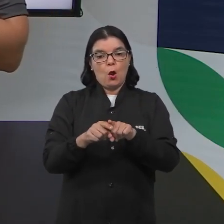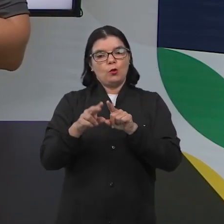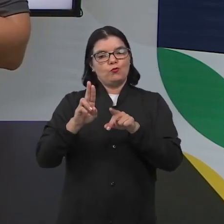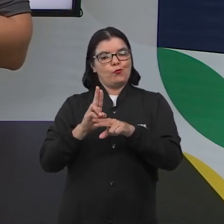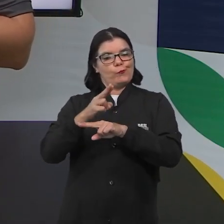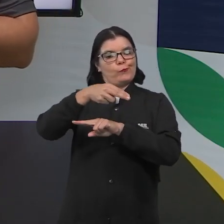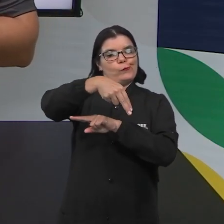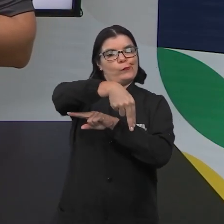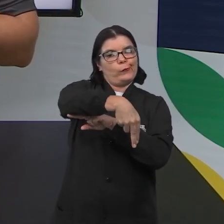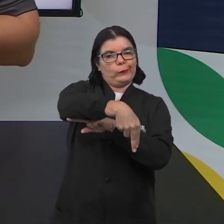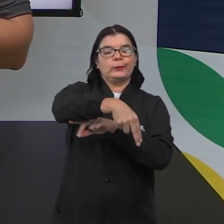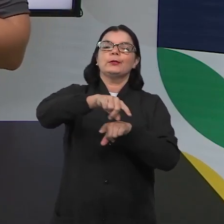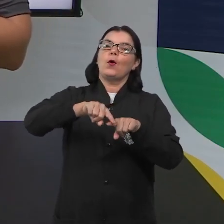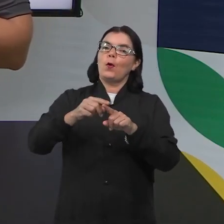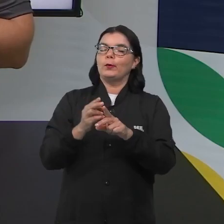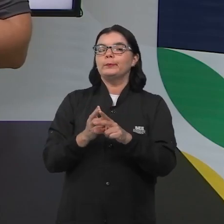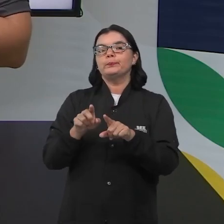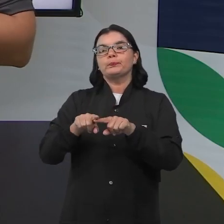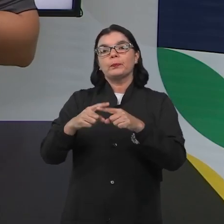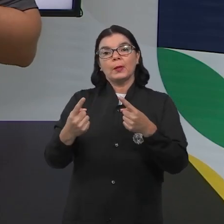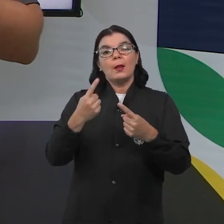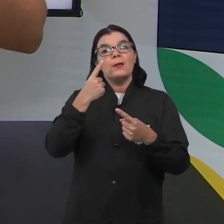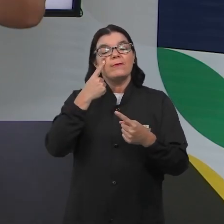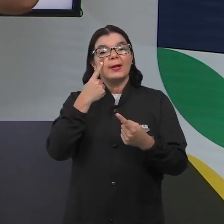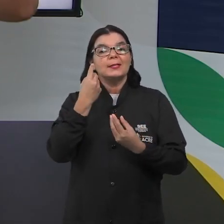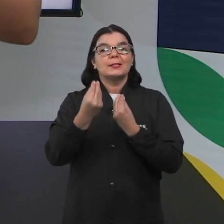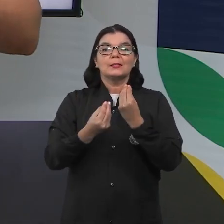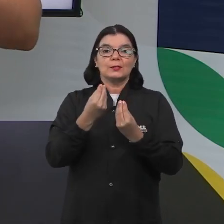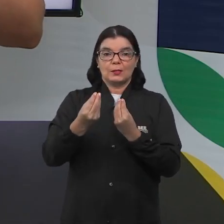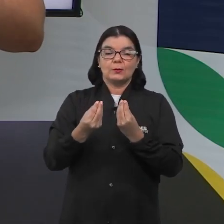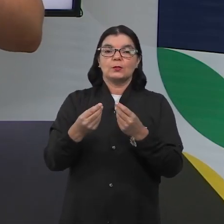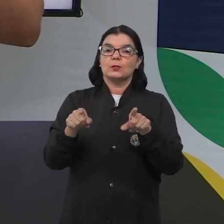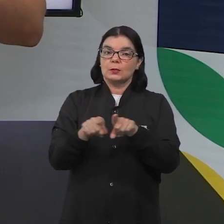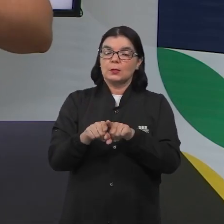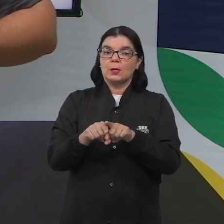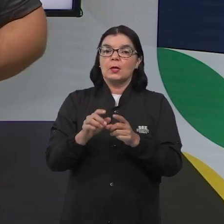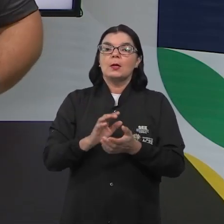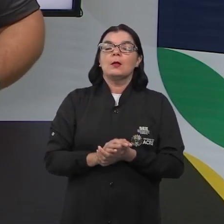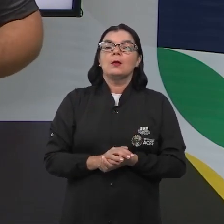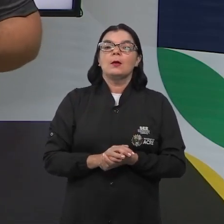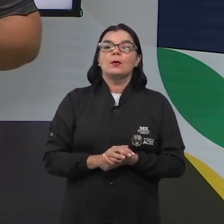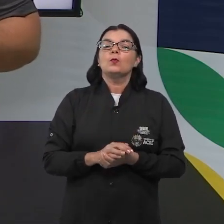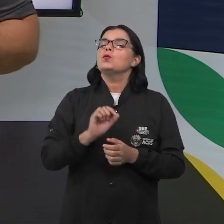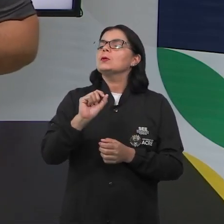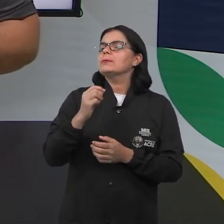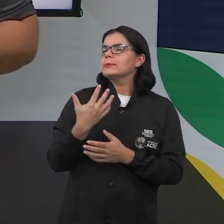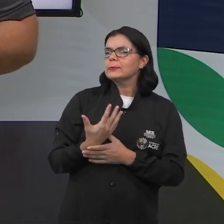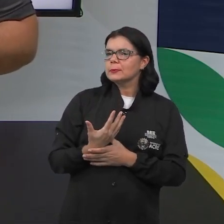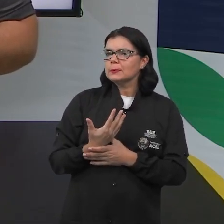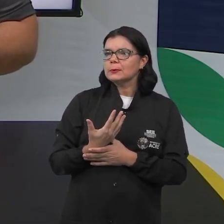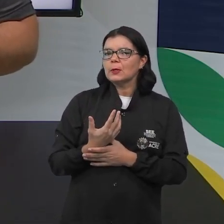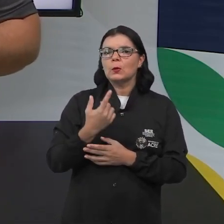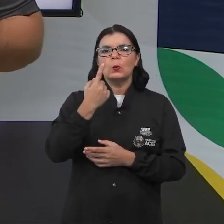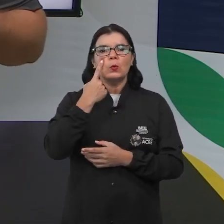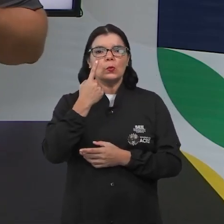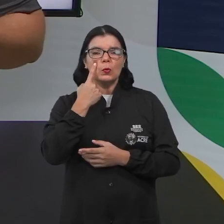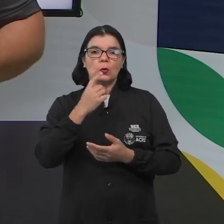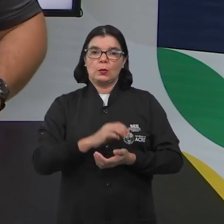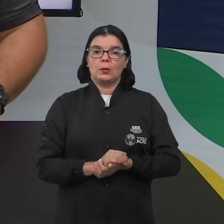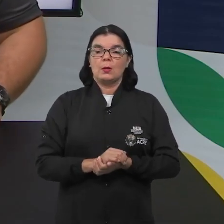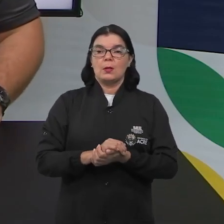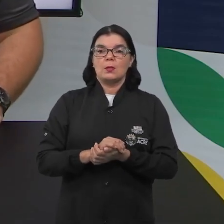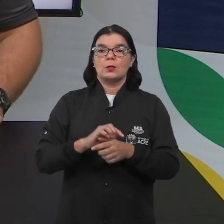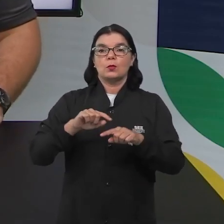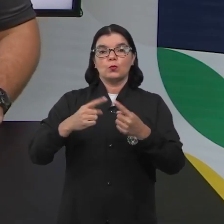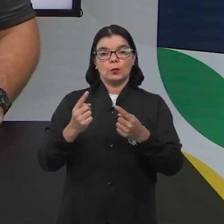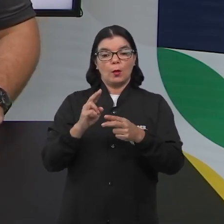vertical, horizontal, perdão. Ele não vai cair verticalmente assim. O que vai acontecer então, pessoal, aqui? Ele vai cair